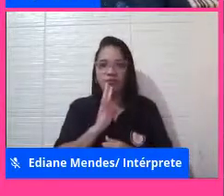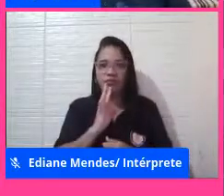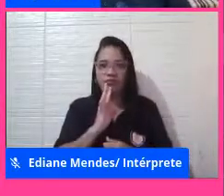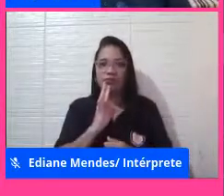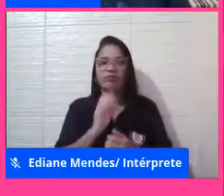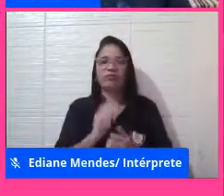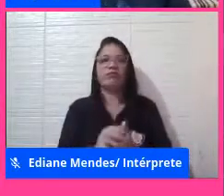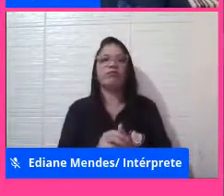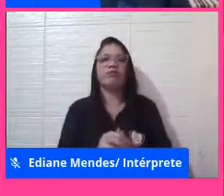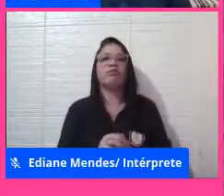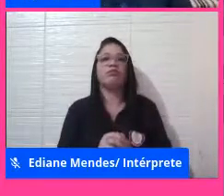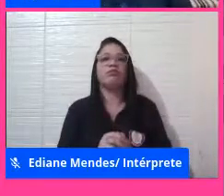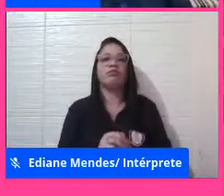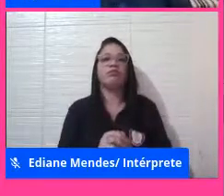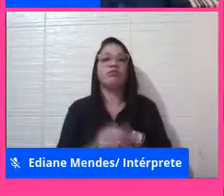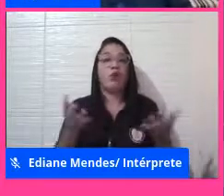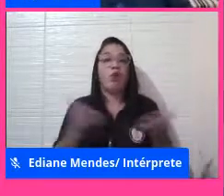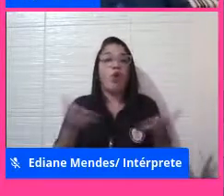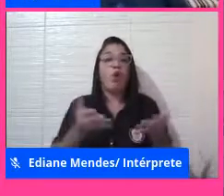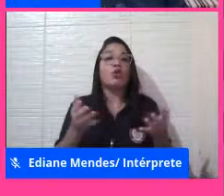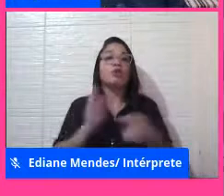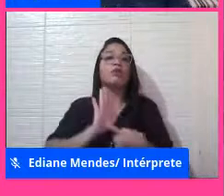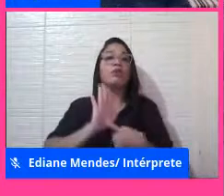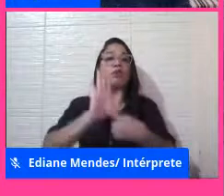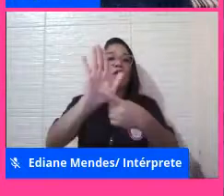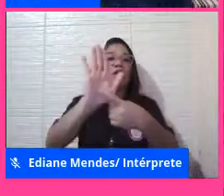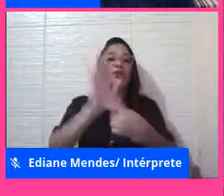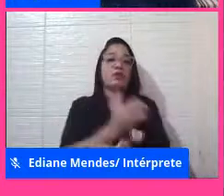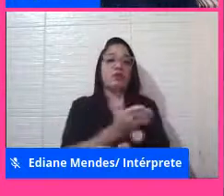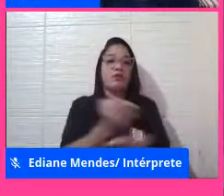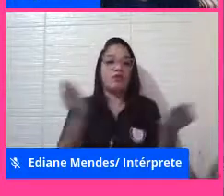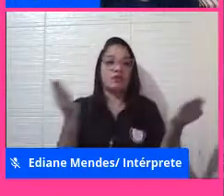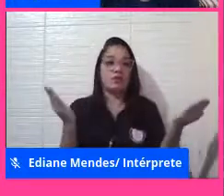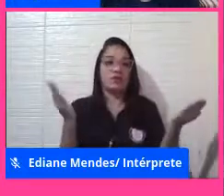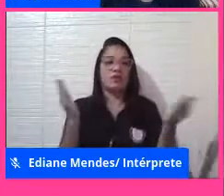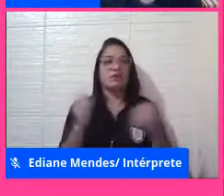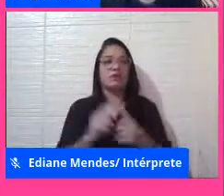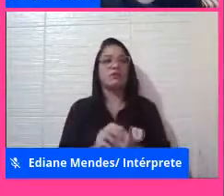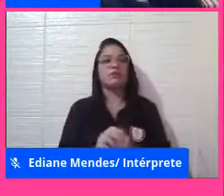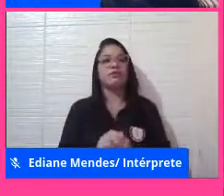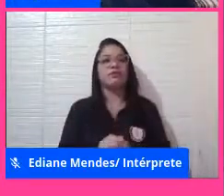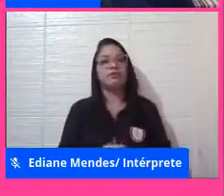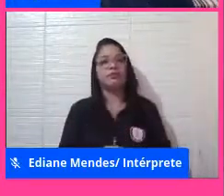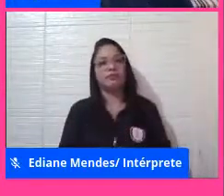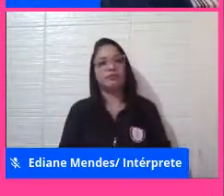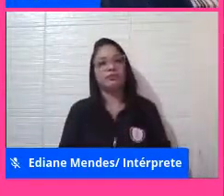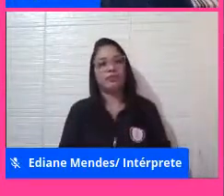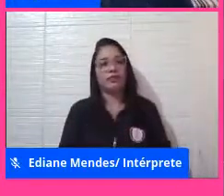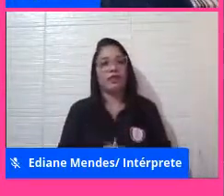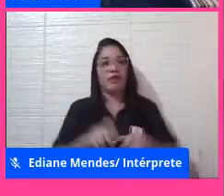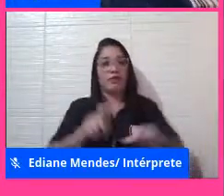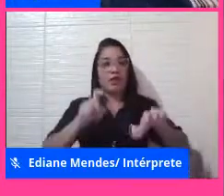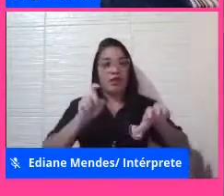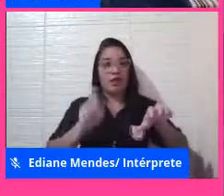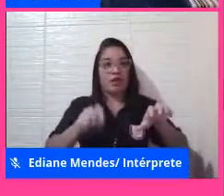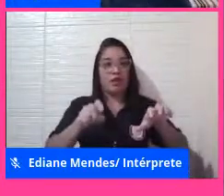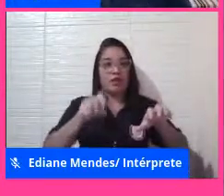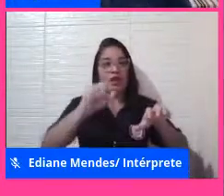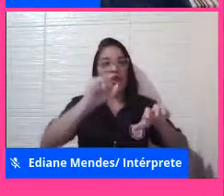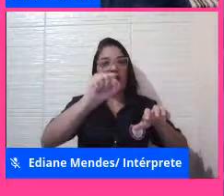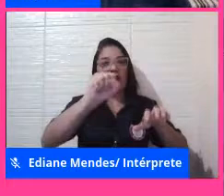certo hoje. Aí depois que você clicar naquele install, você vai ter essa parte aqui, você vai clicar em Start e você